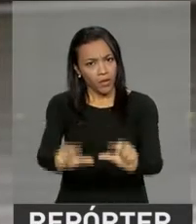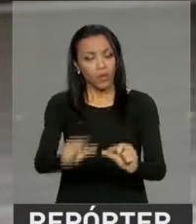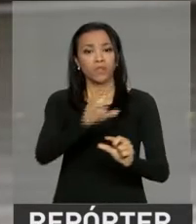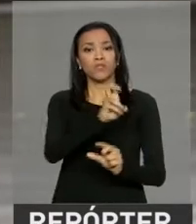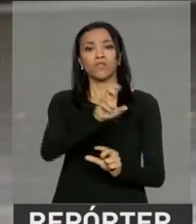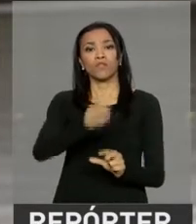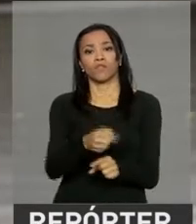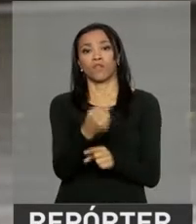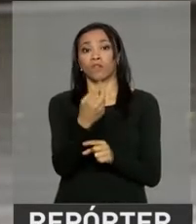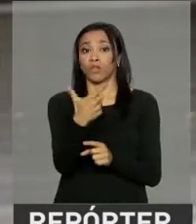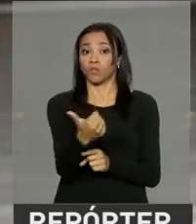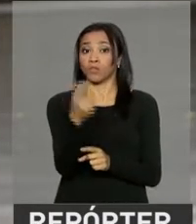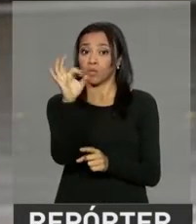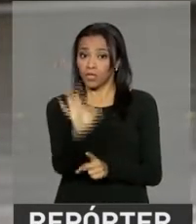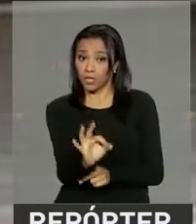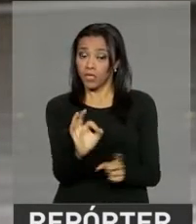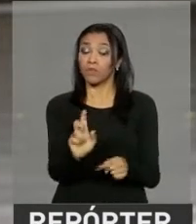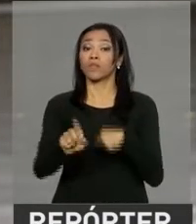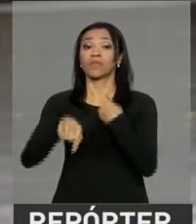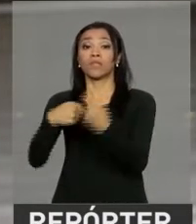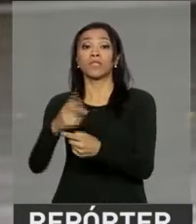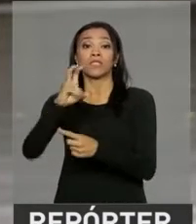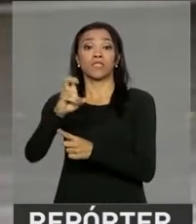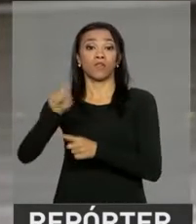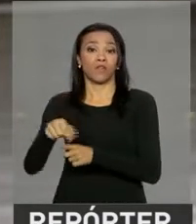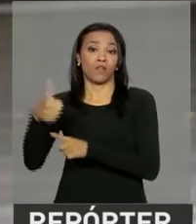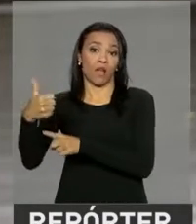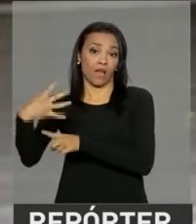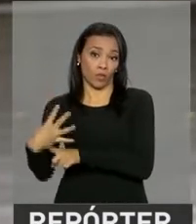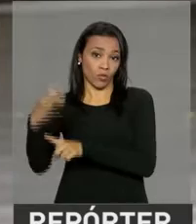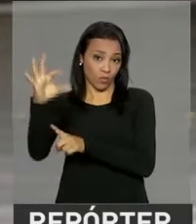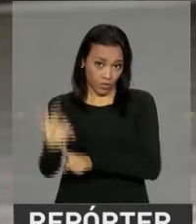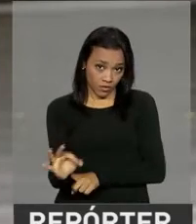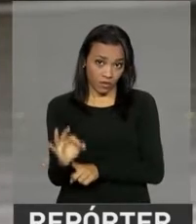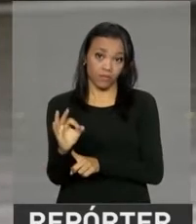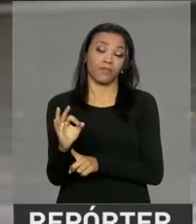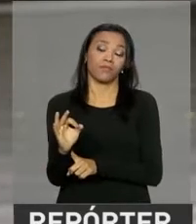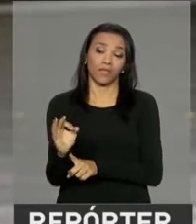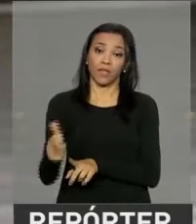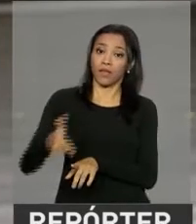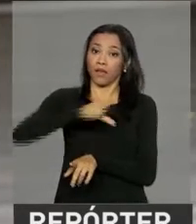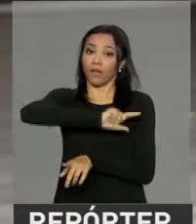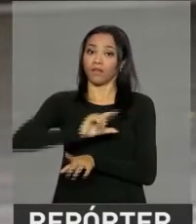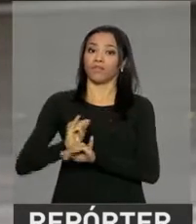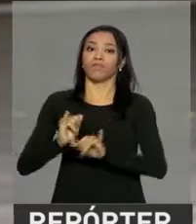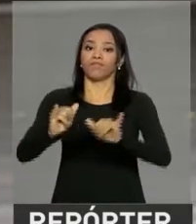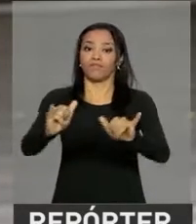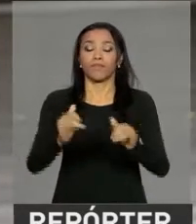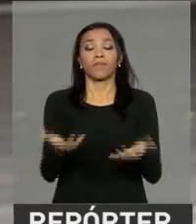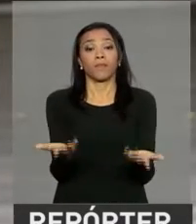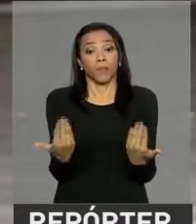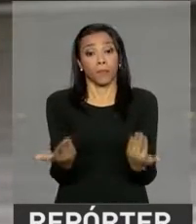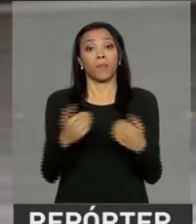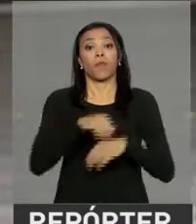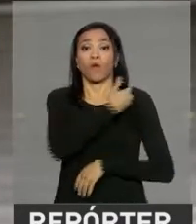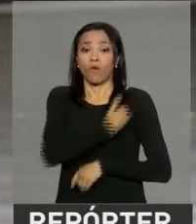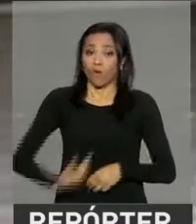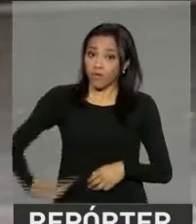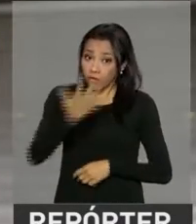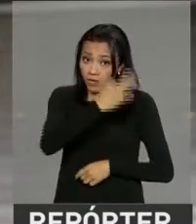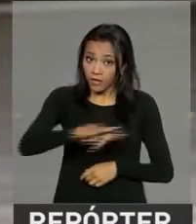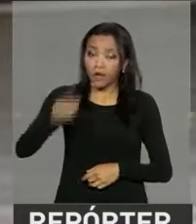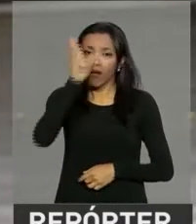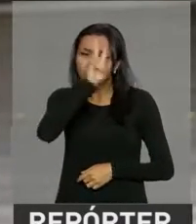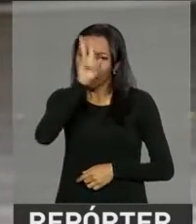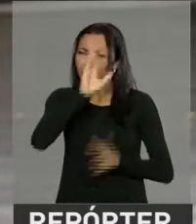5,12 por cento frente aos 5,14 por cento previstos anteriormente o governo federal a gente lembra